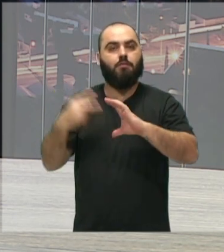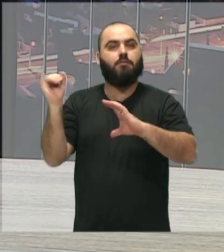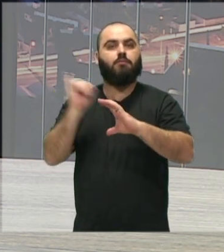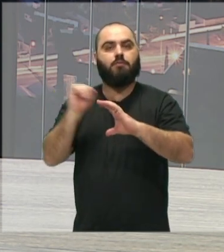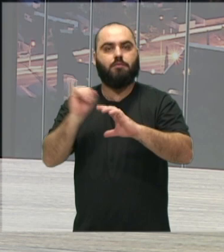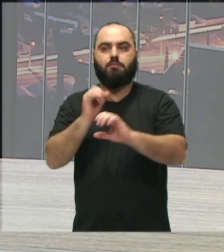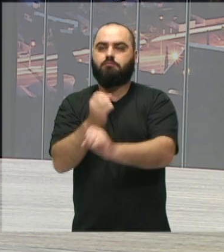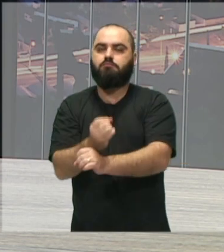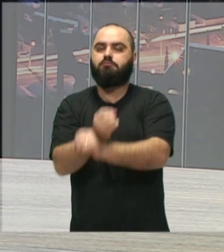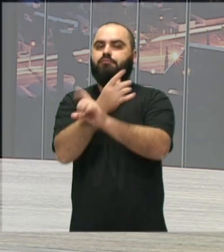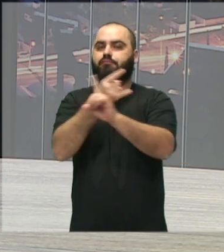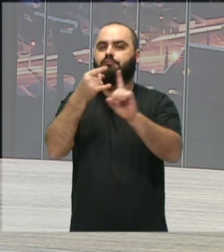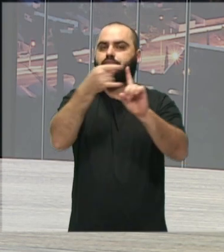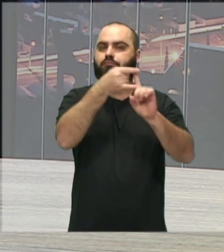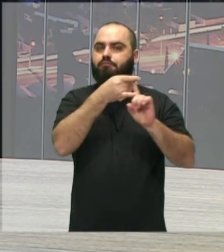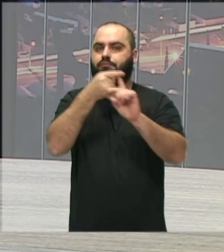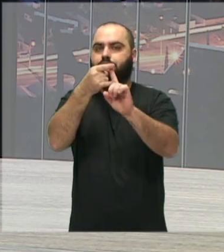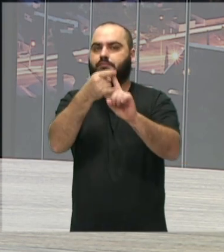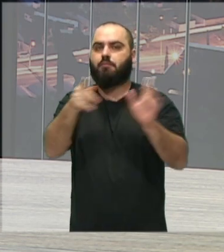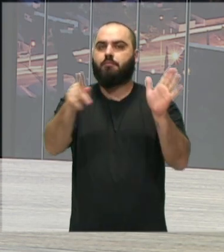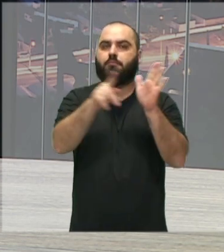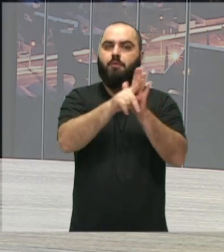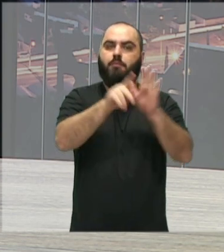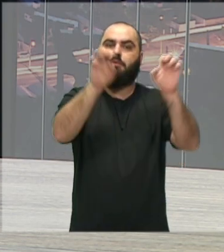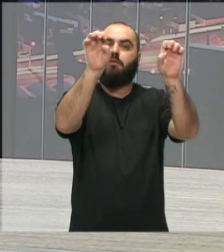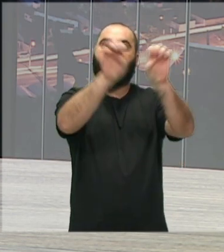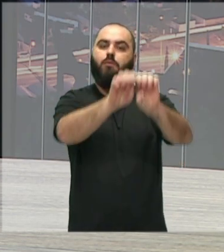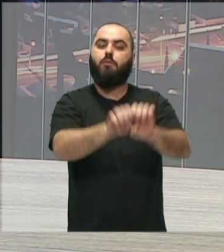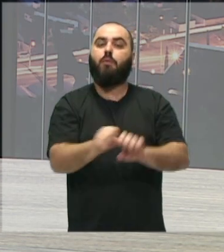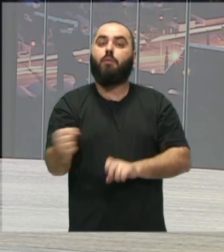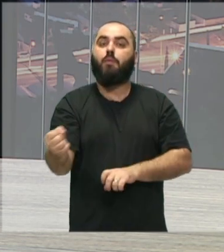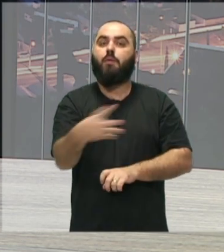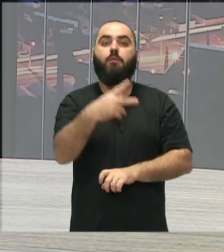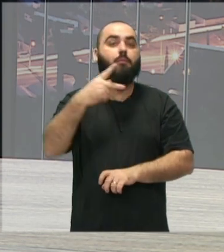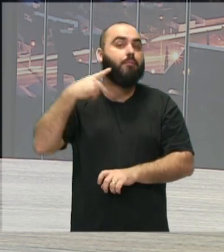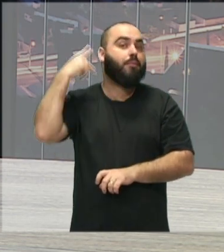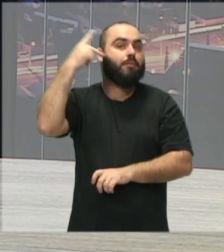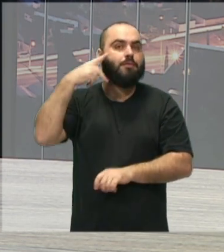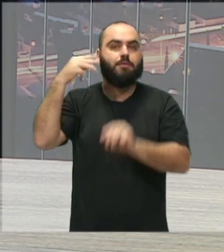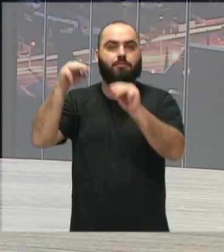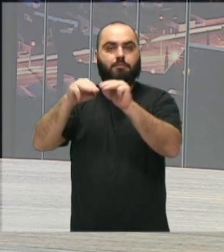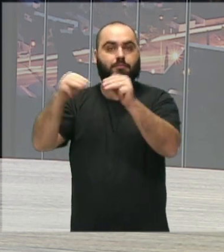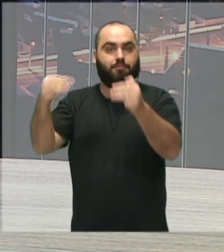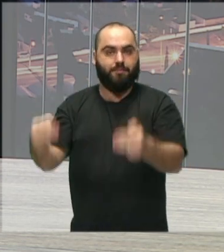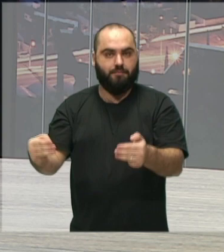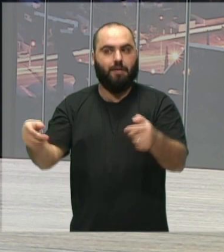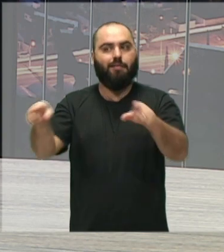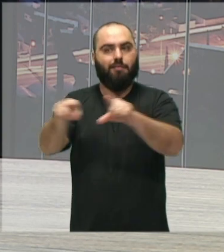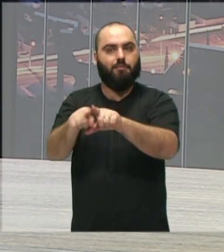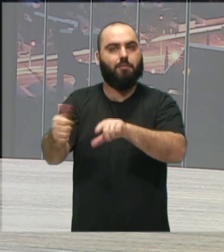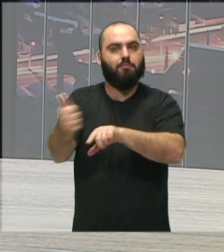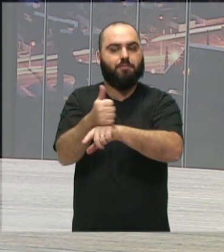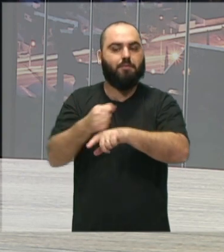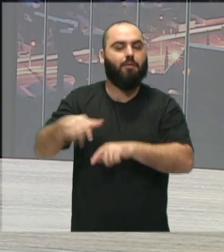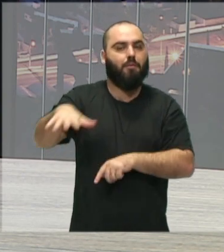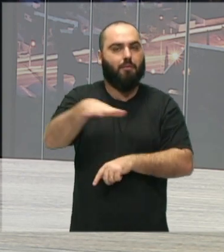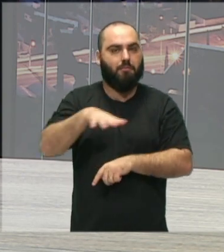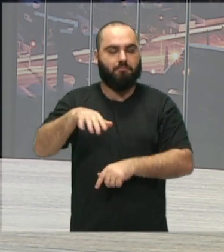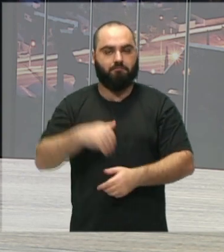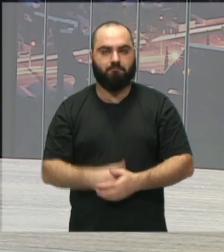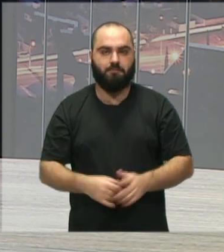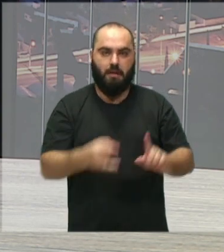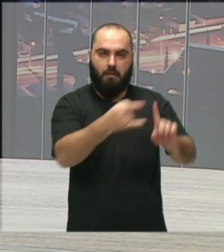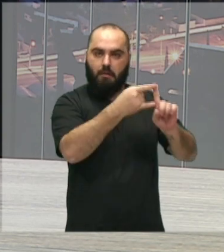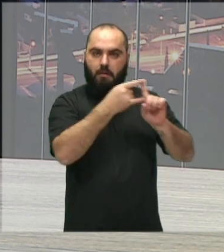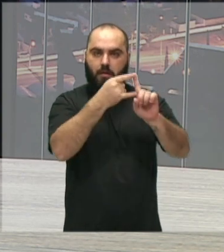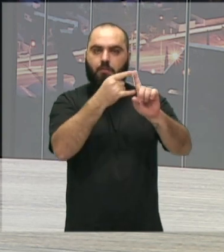live sobre a reestruturação das políticas públicas dos museus e sobre a profissionalização na área. A live teve a